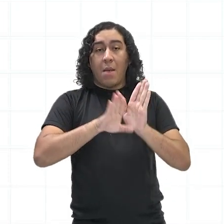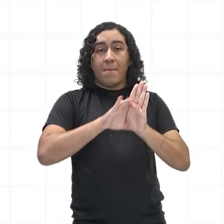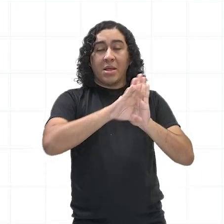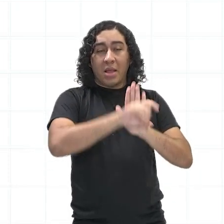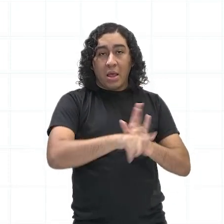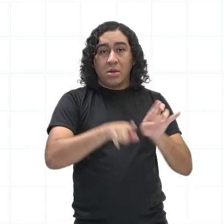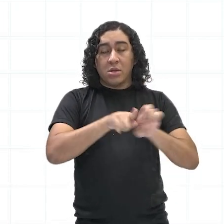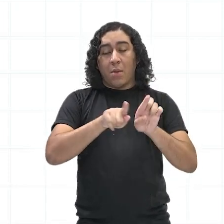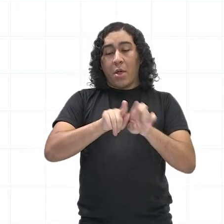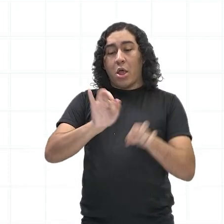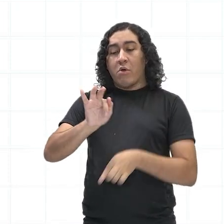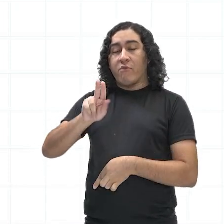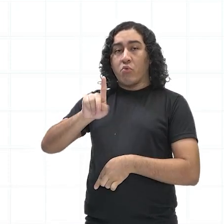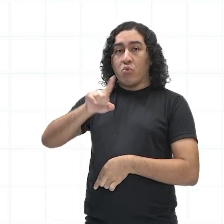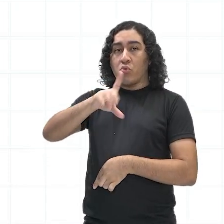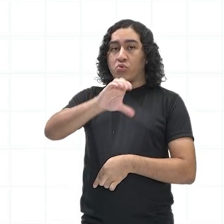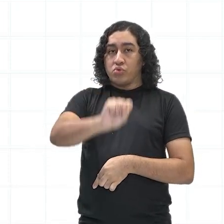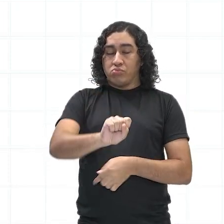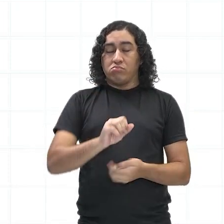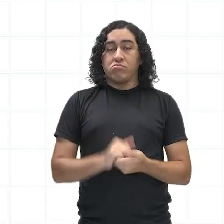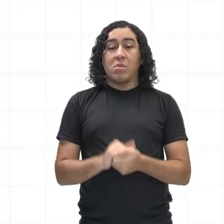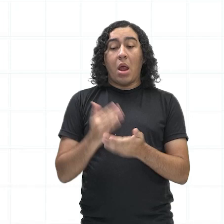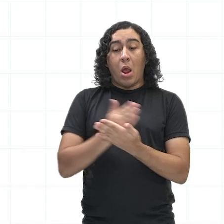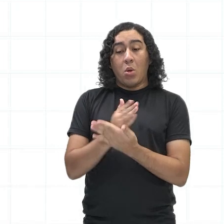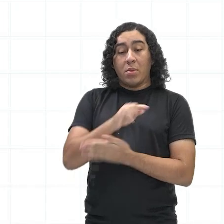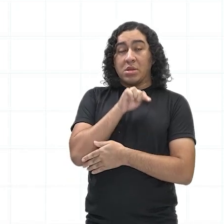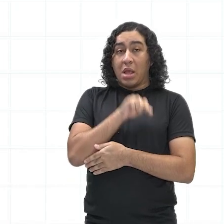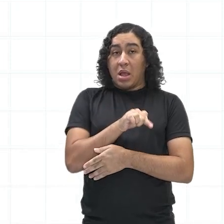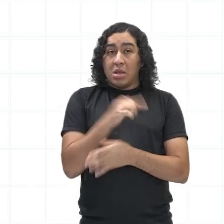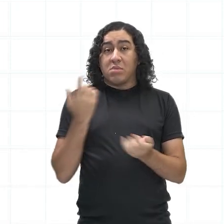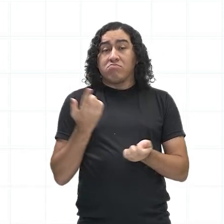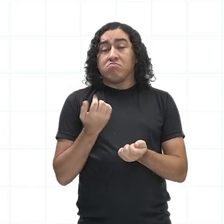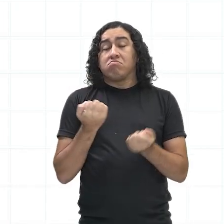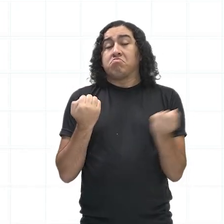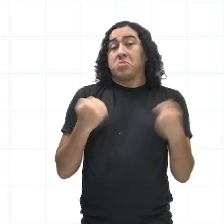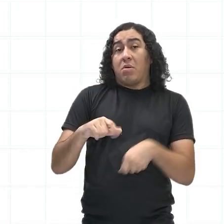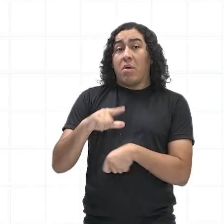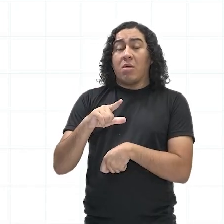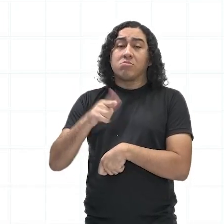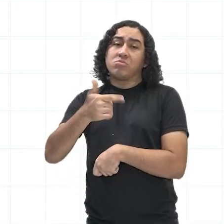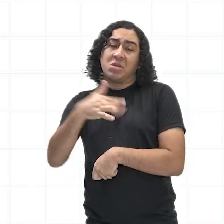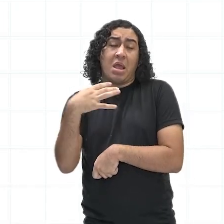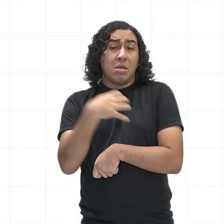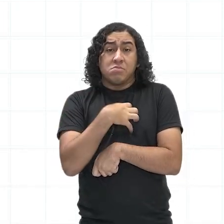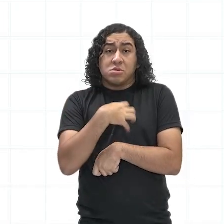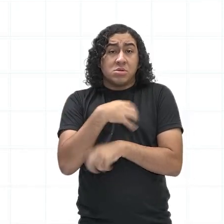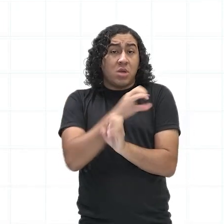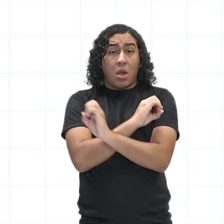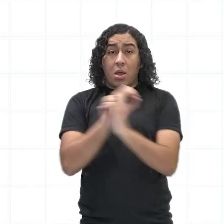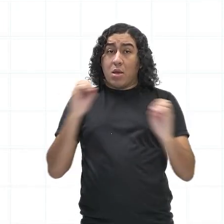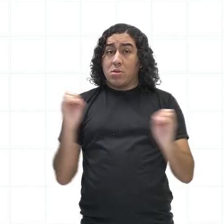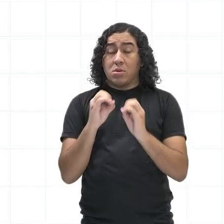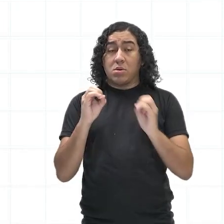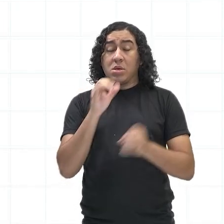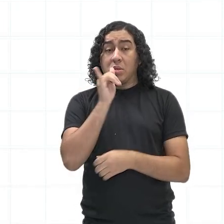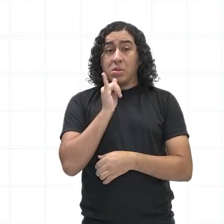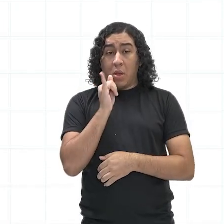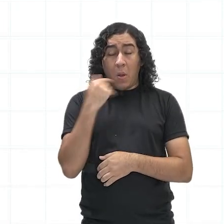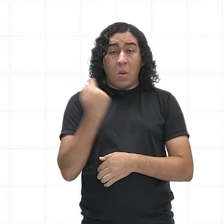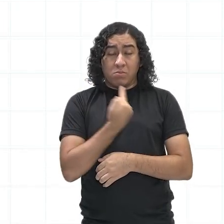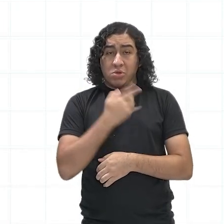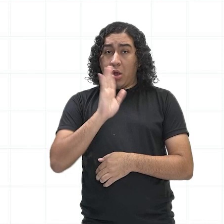e fungos. Algumas ISTs podem não apresentar sintomas, sinais e sintomas. Como a gente